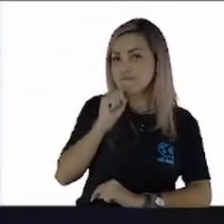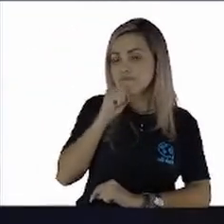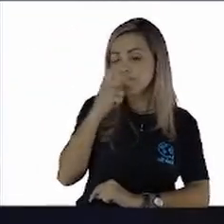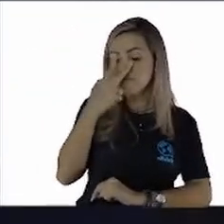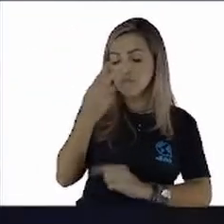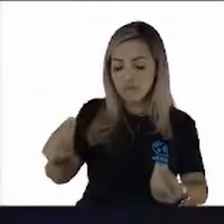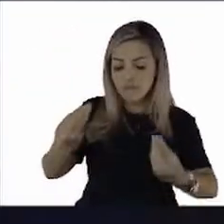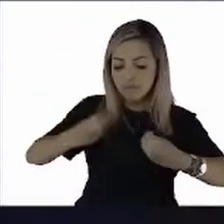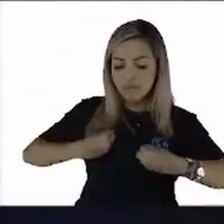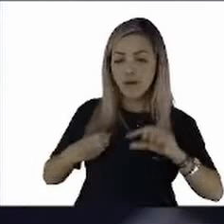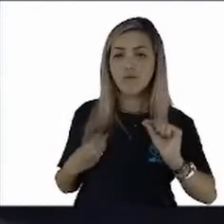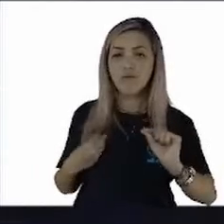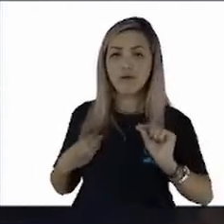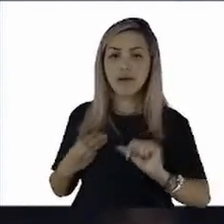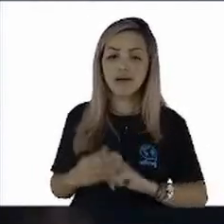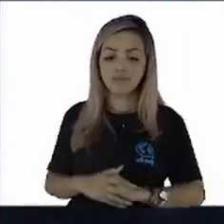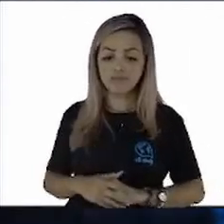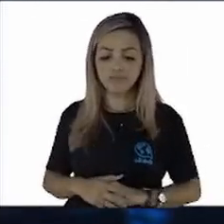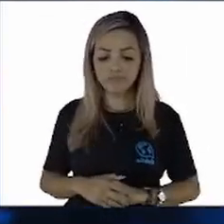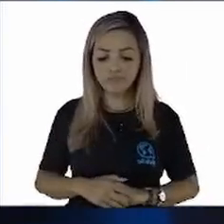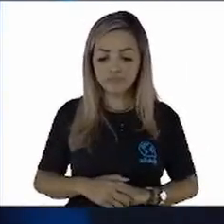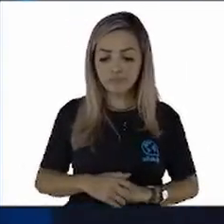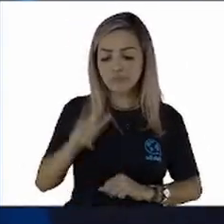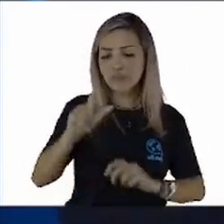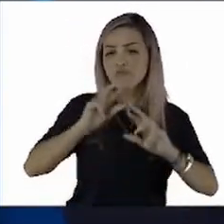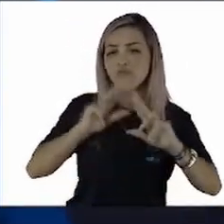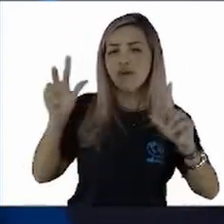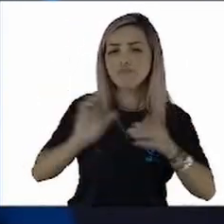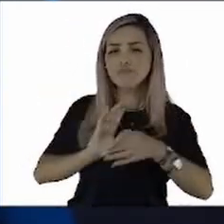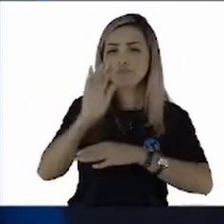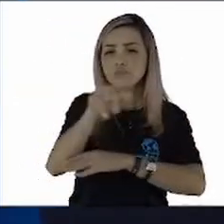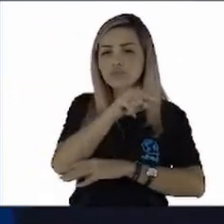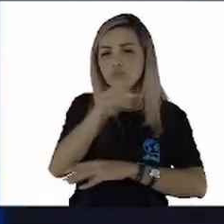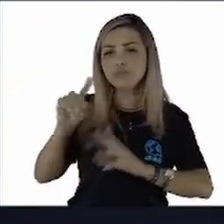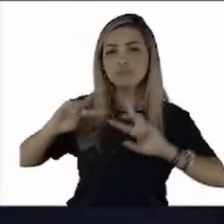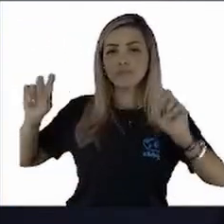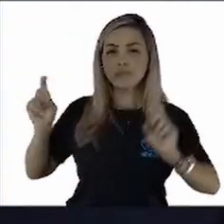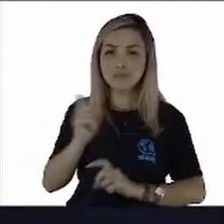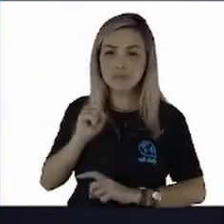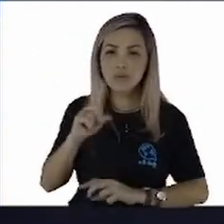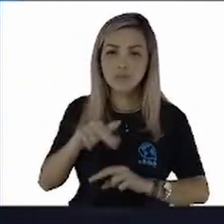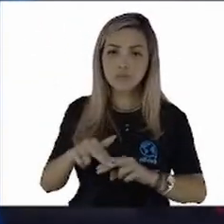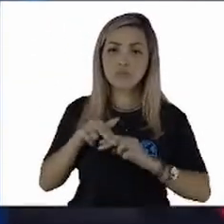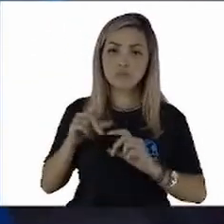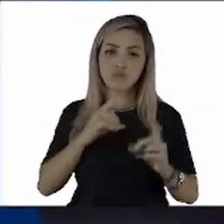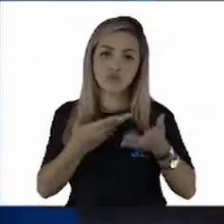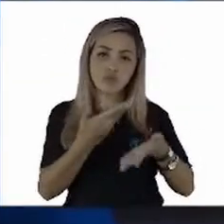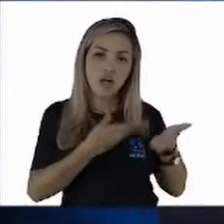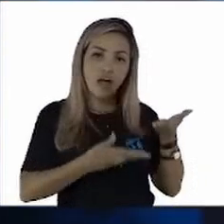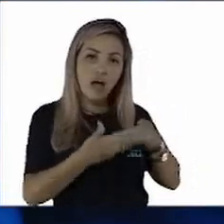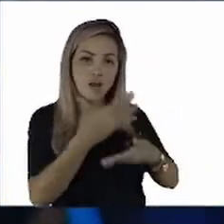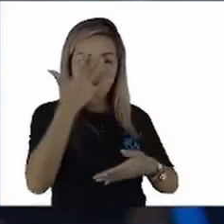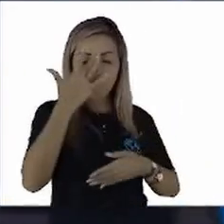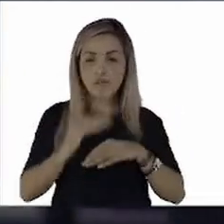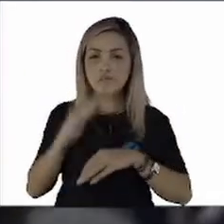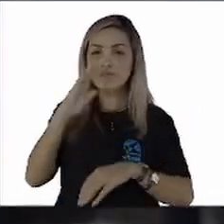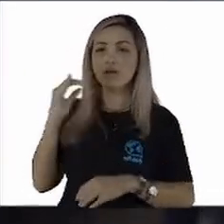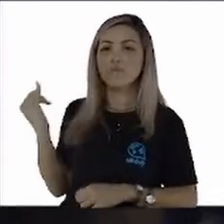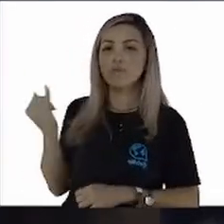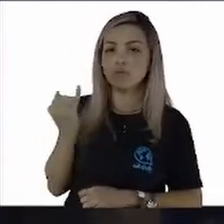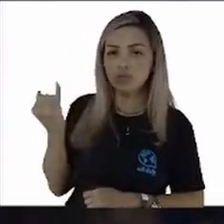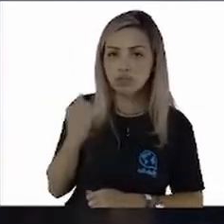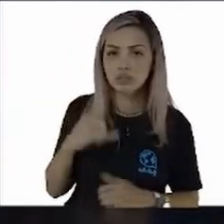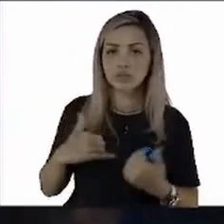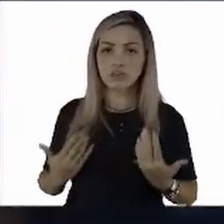te traz aquele diferencial, o pulo do gato que você não se tocou ainda. Por isso que o diálogo, eu acho que é a coisa mais importante. E